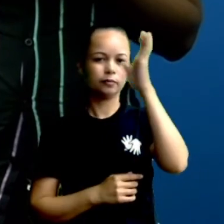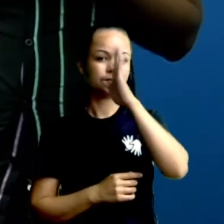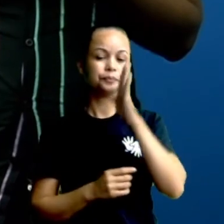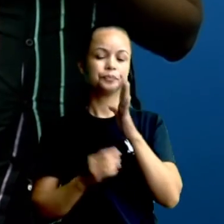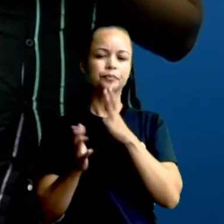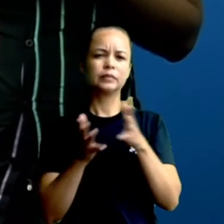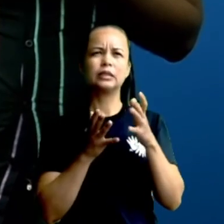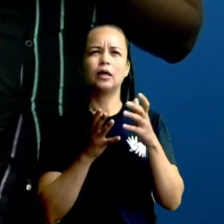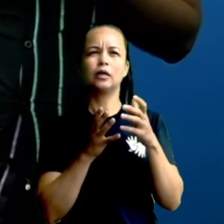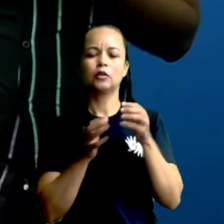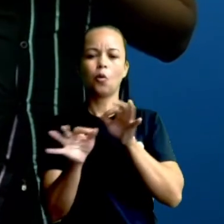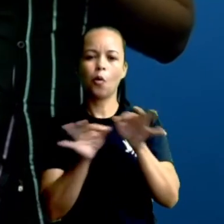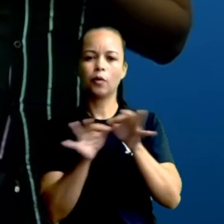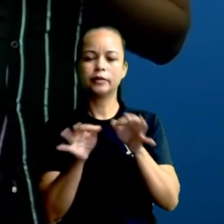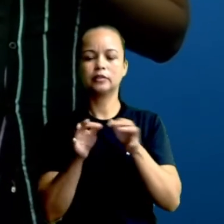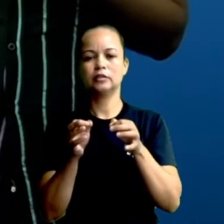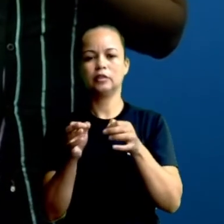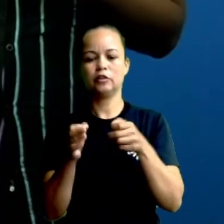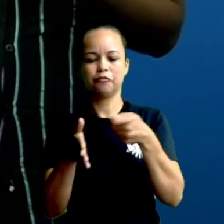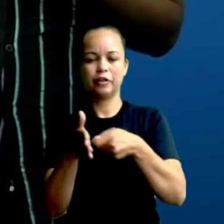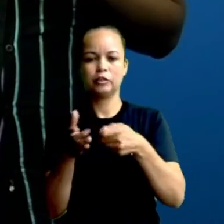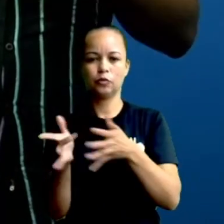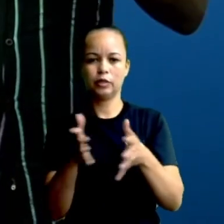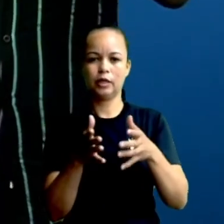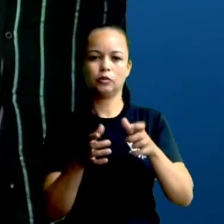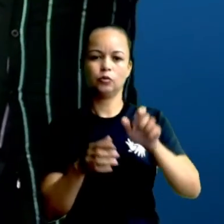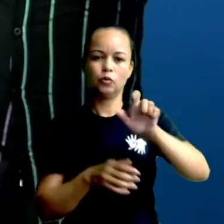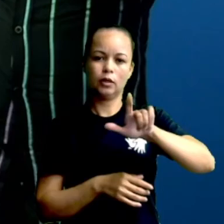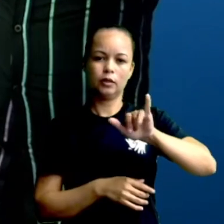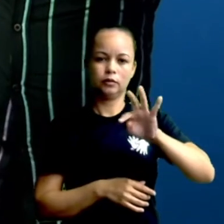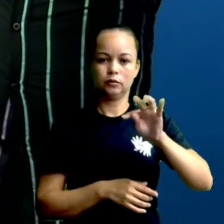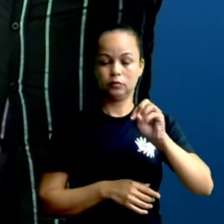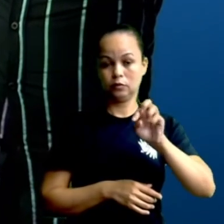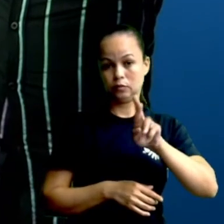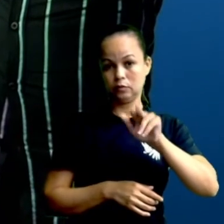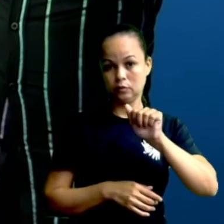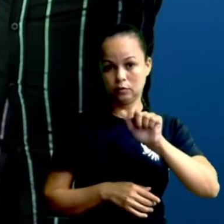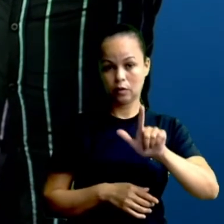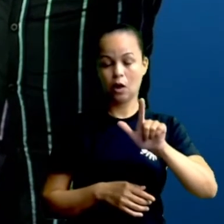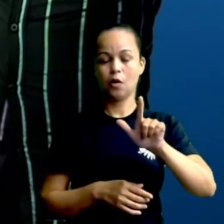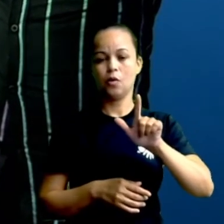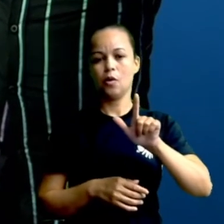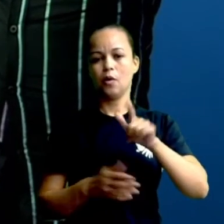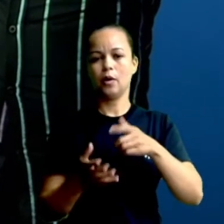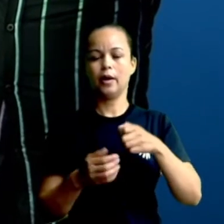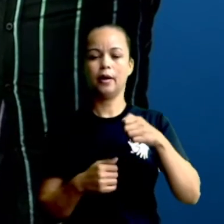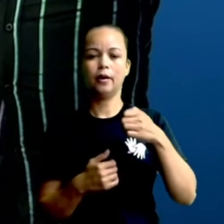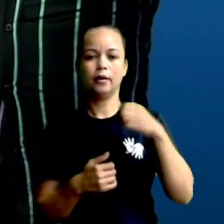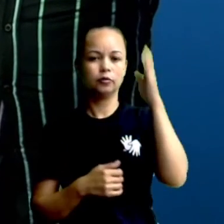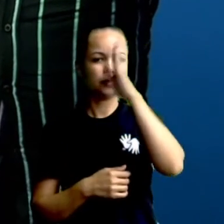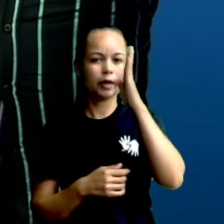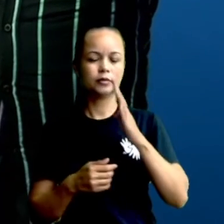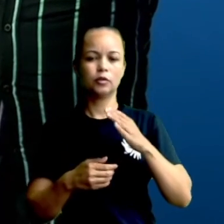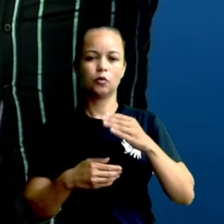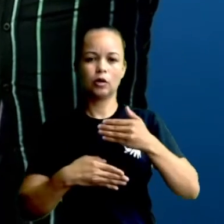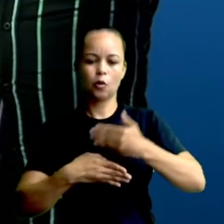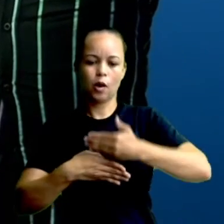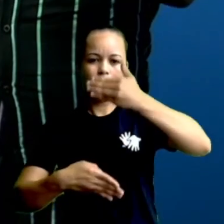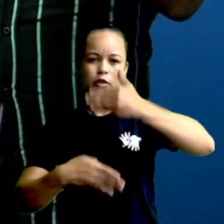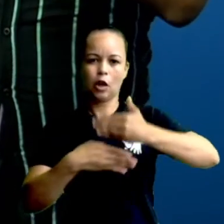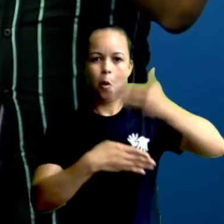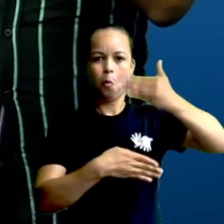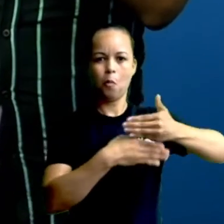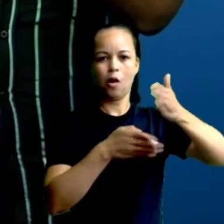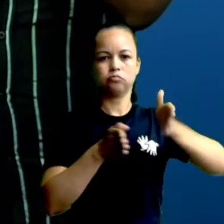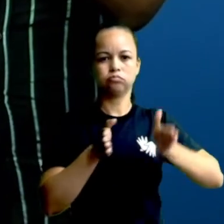começam a produzir feitorias no litoral brasileiro. Construir esses grandes galpões no litoral brasileiro,